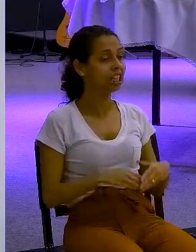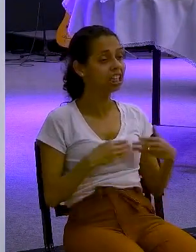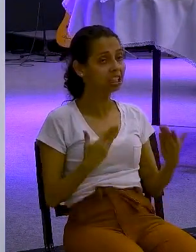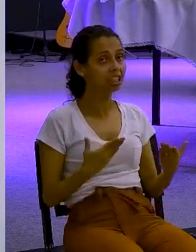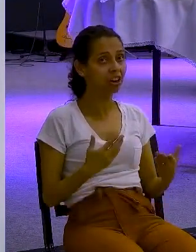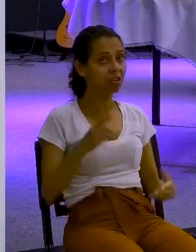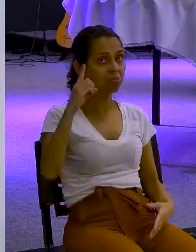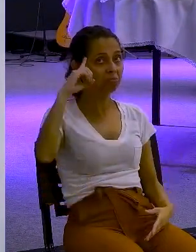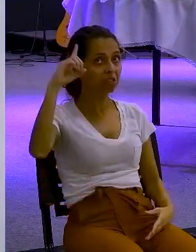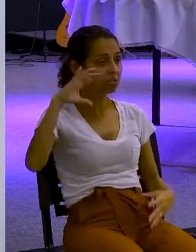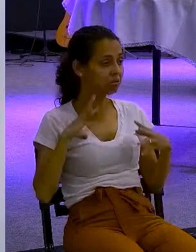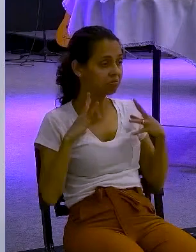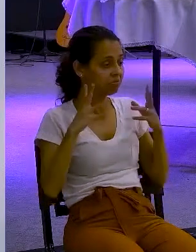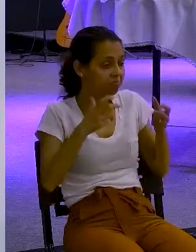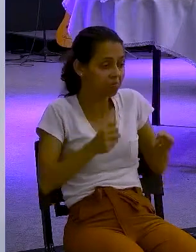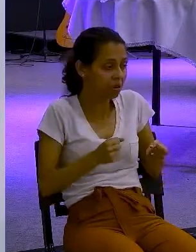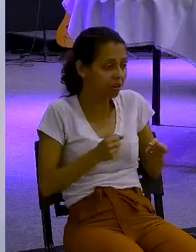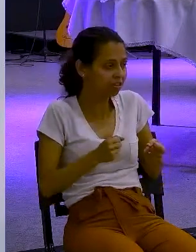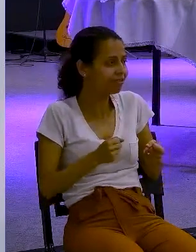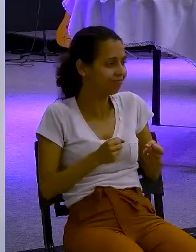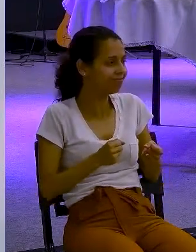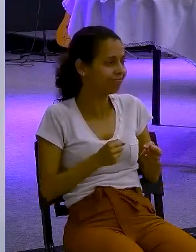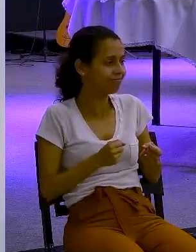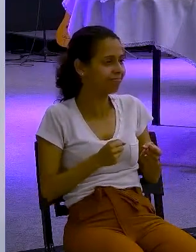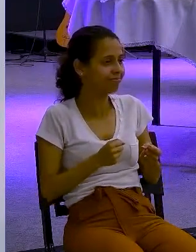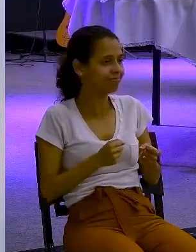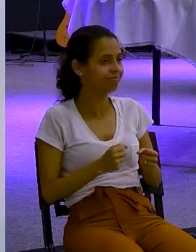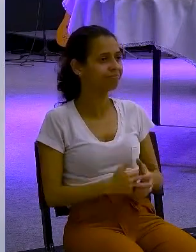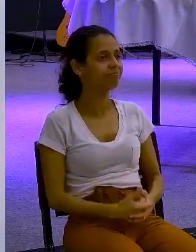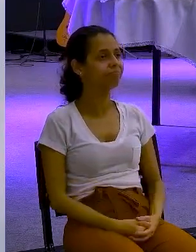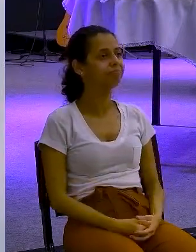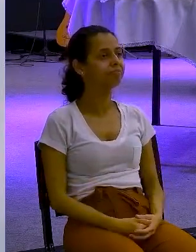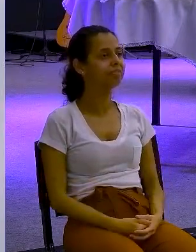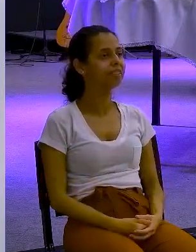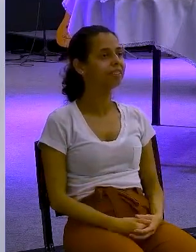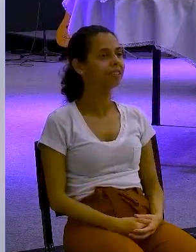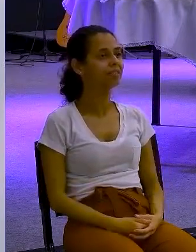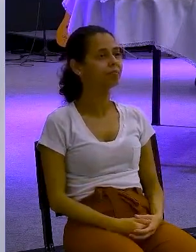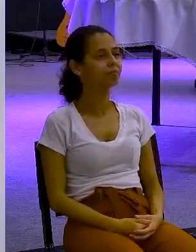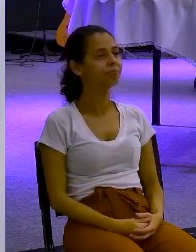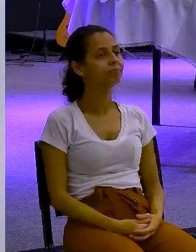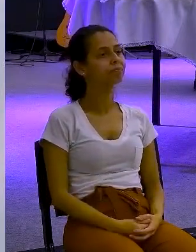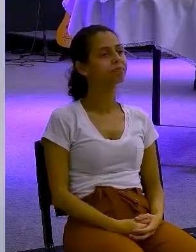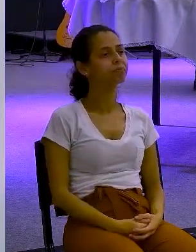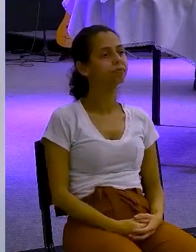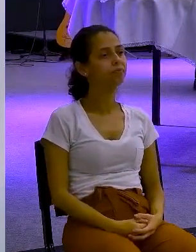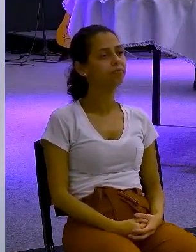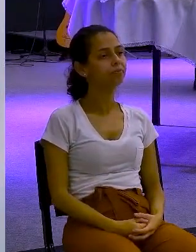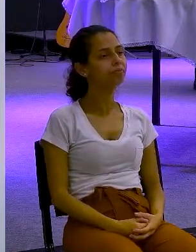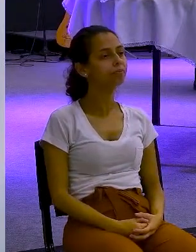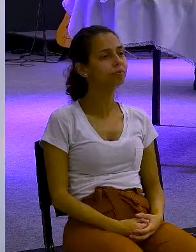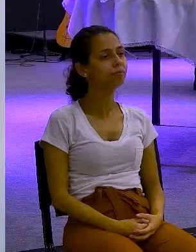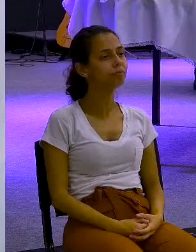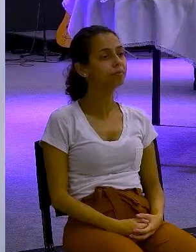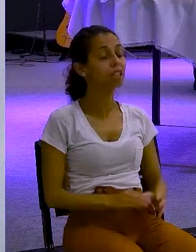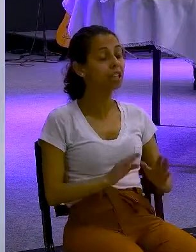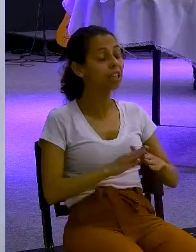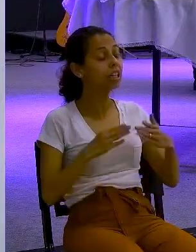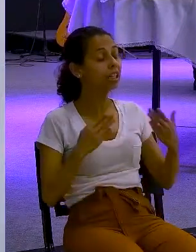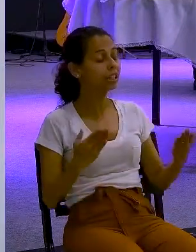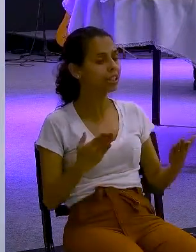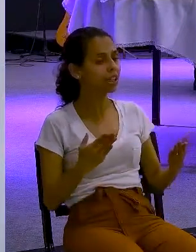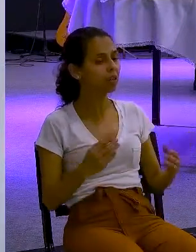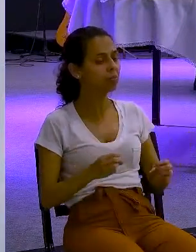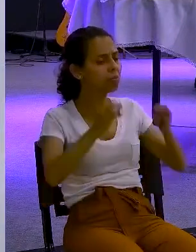existe absolutamente nada impossível. Ele cumpre todas as suas promessas. Então, ouvindo isso,